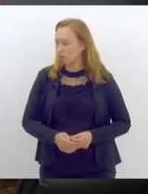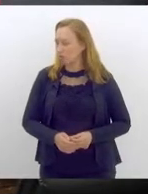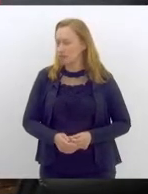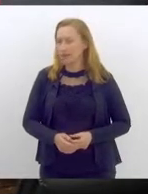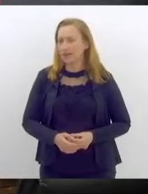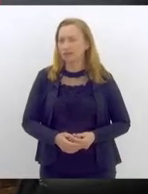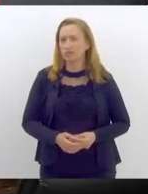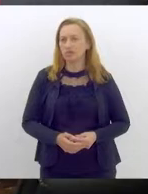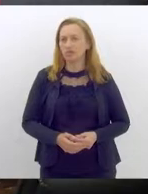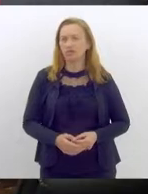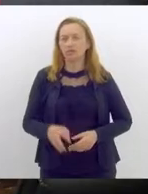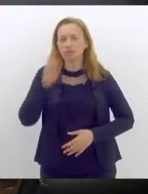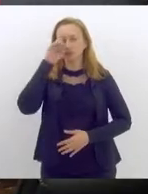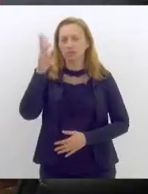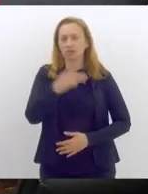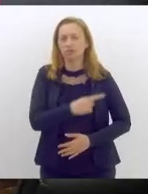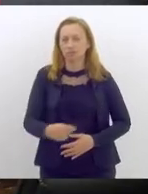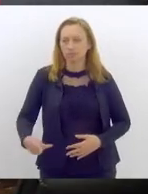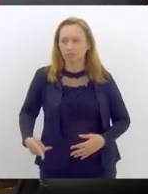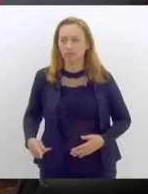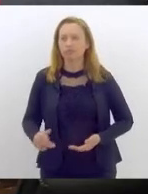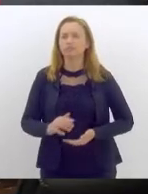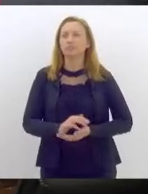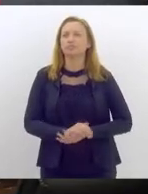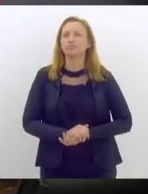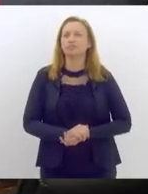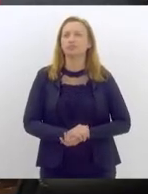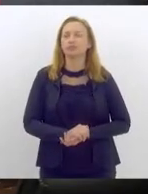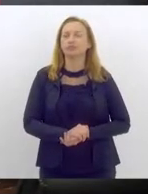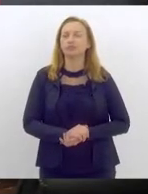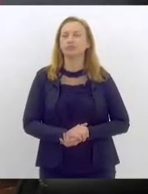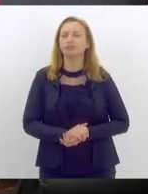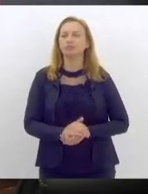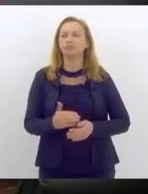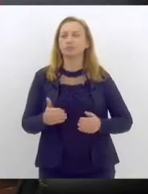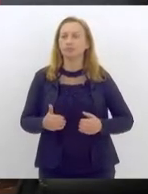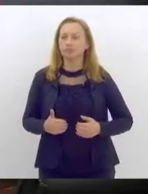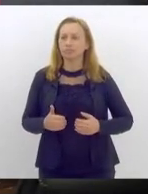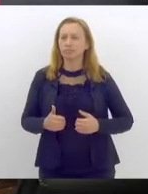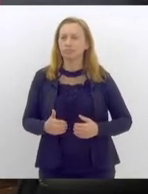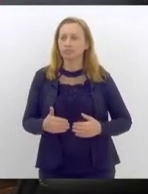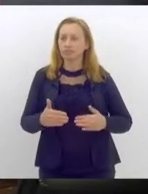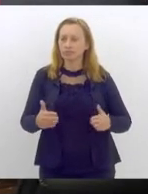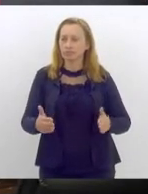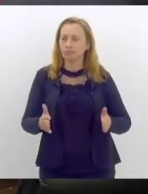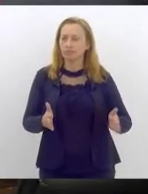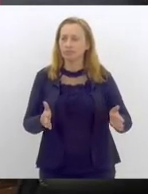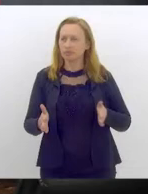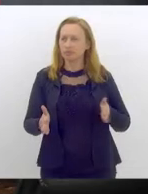a senhora presidente do expediente Inicial deputada